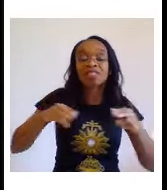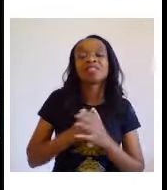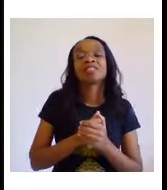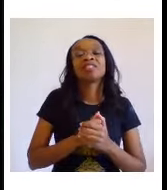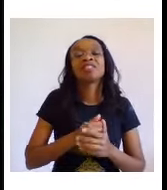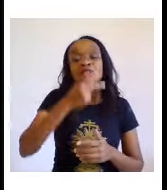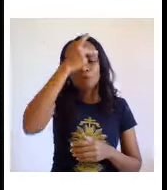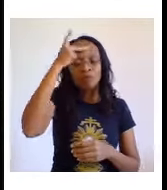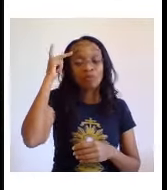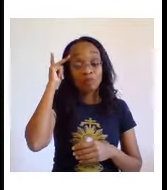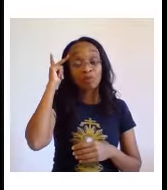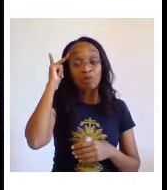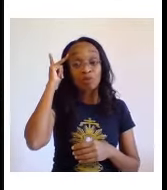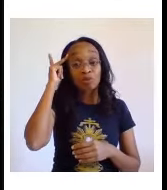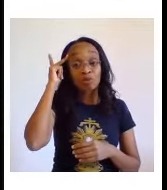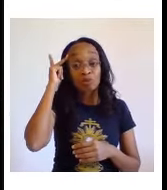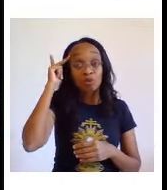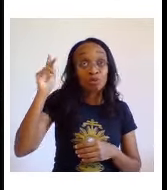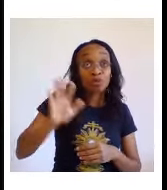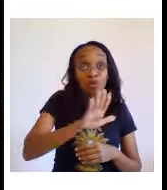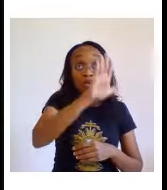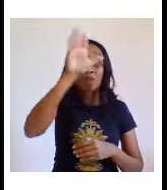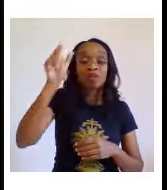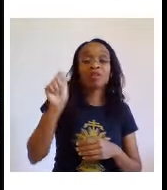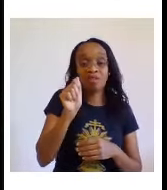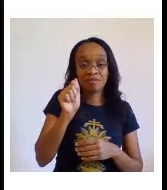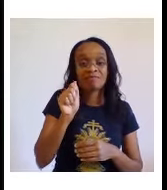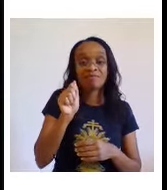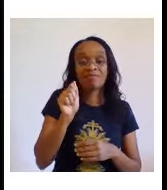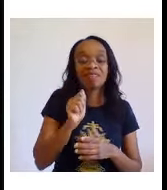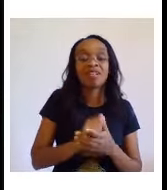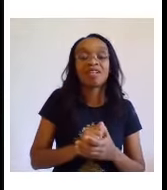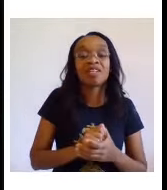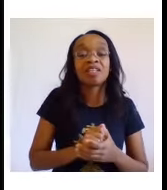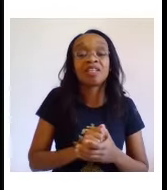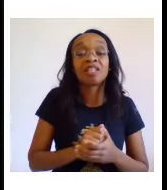eu gosto bastante, né, que